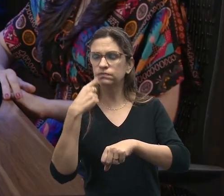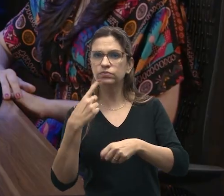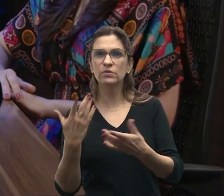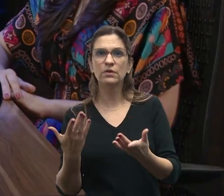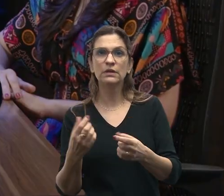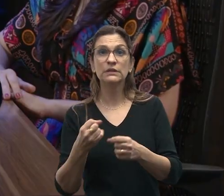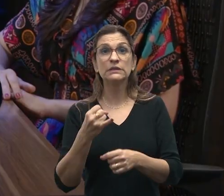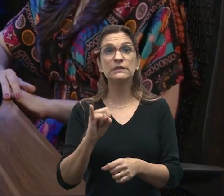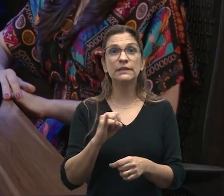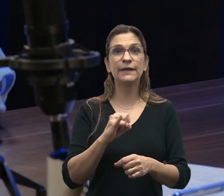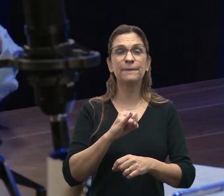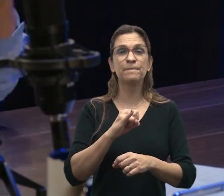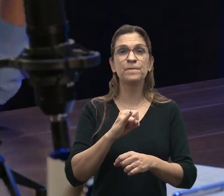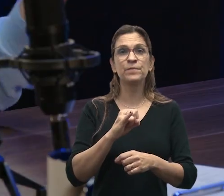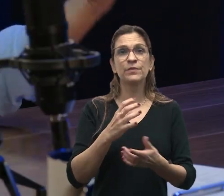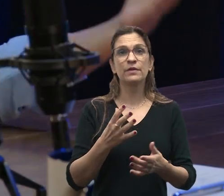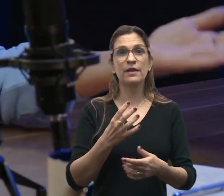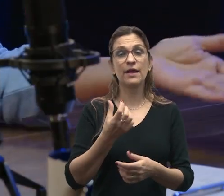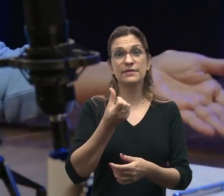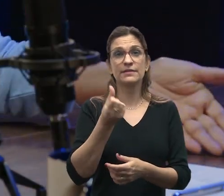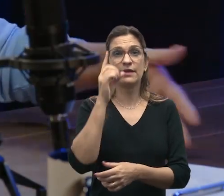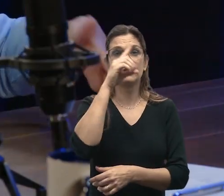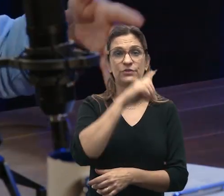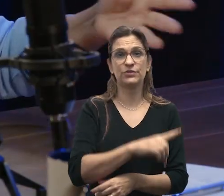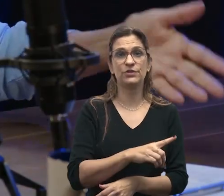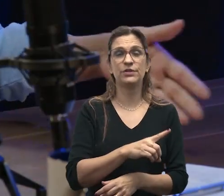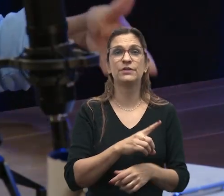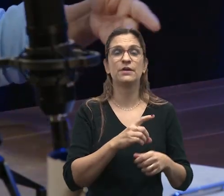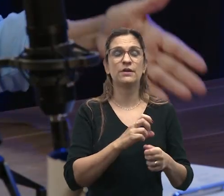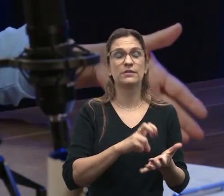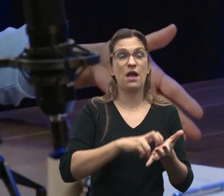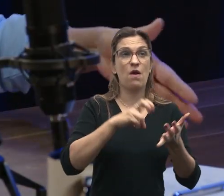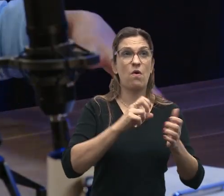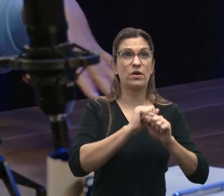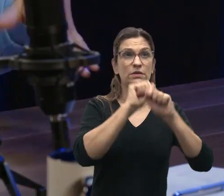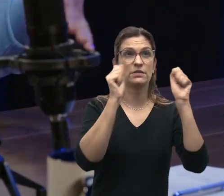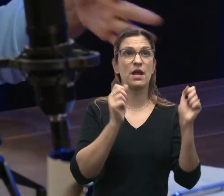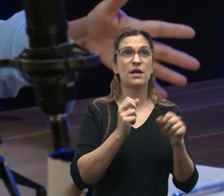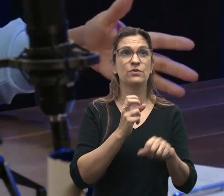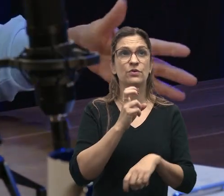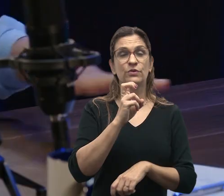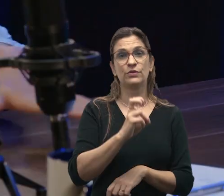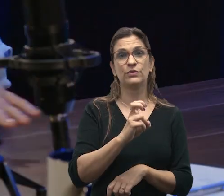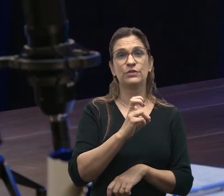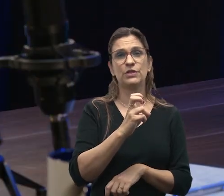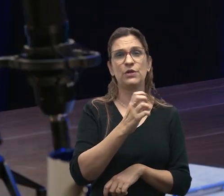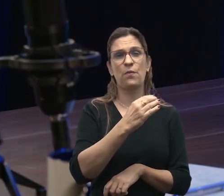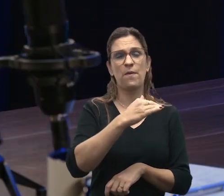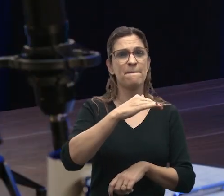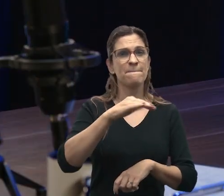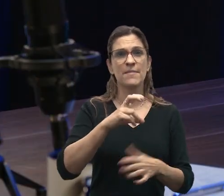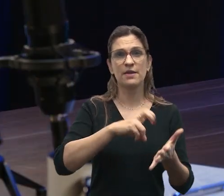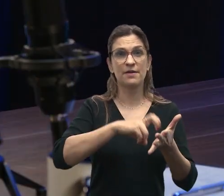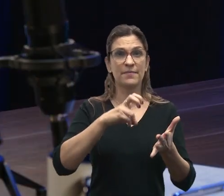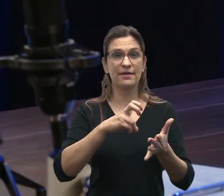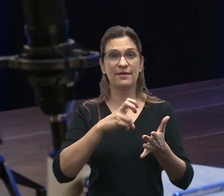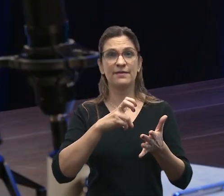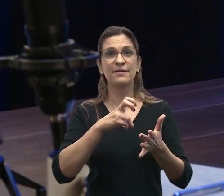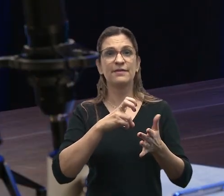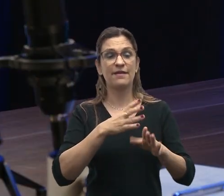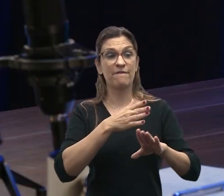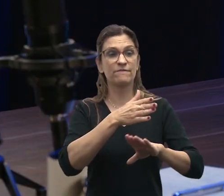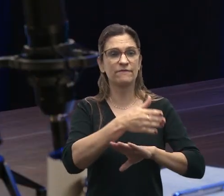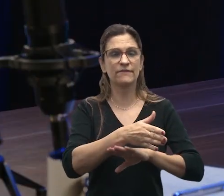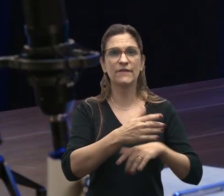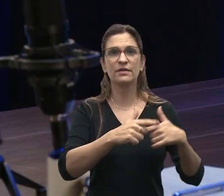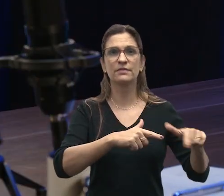jornada de 6 dias, que você tem que acordar cedinho, 5h30, 6 horas da manhã, já está saindo de casa. Volta por causa do transporte